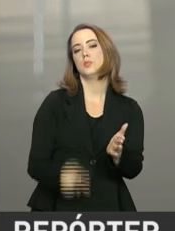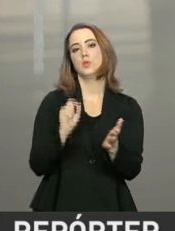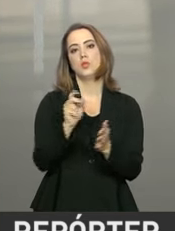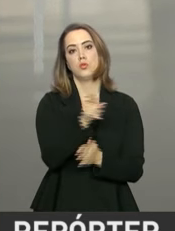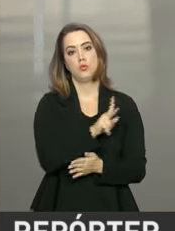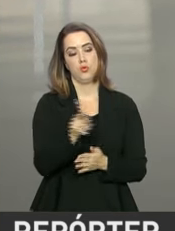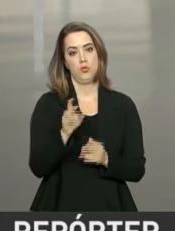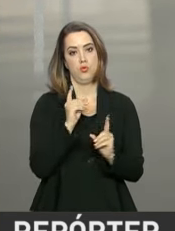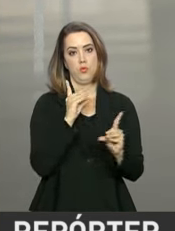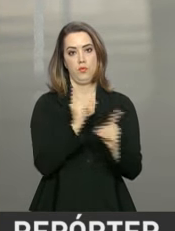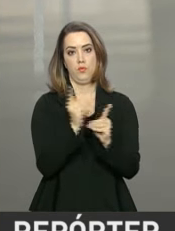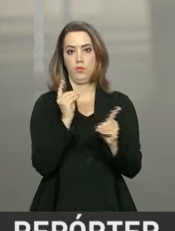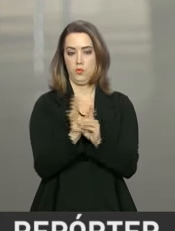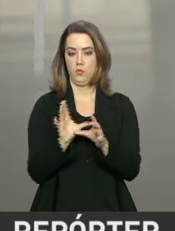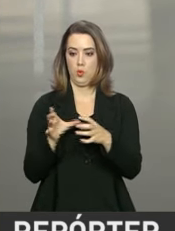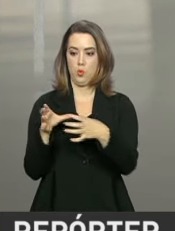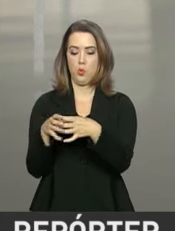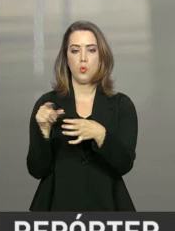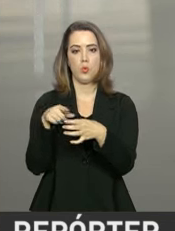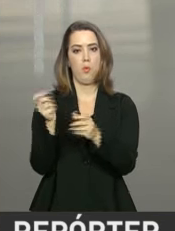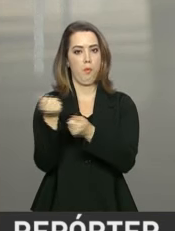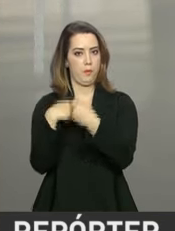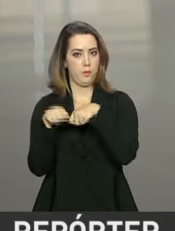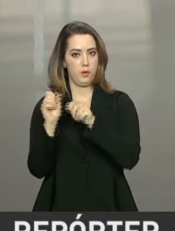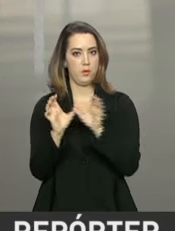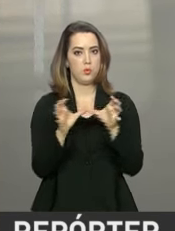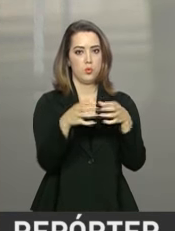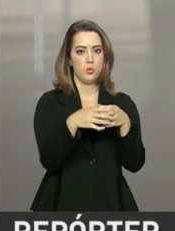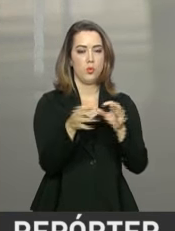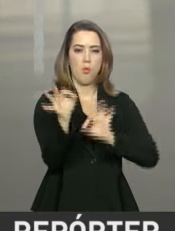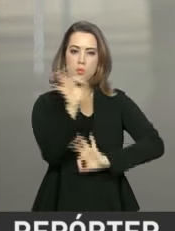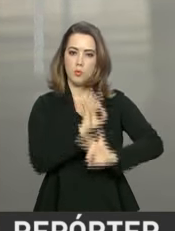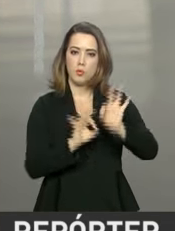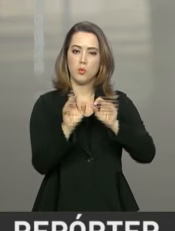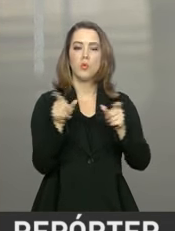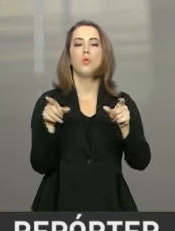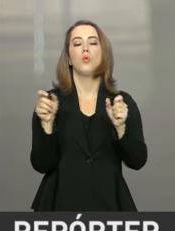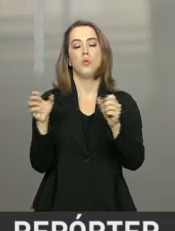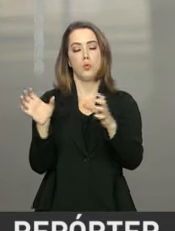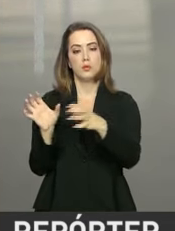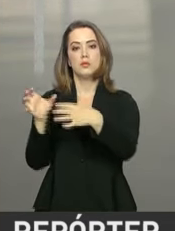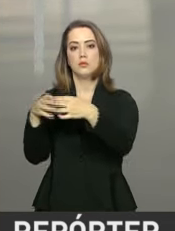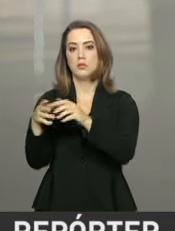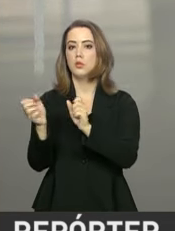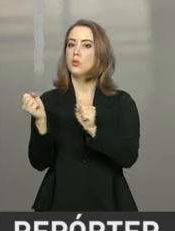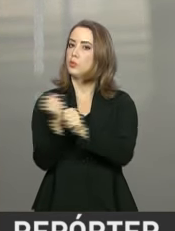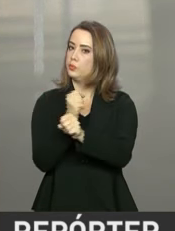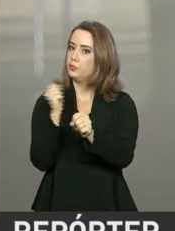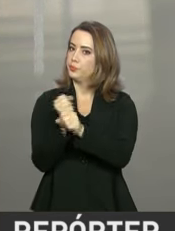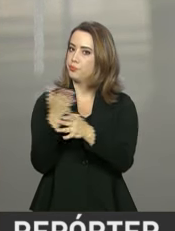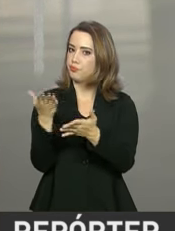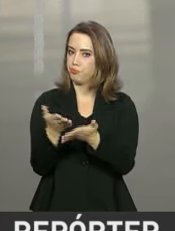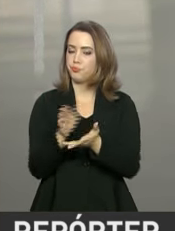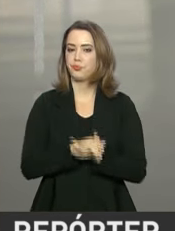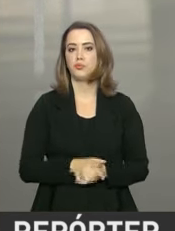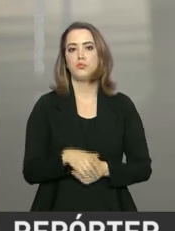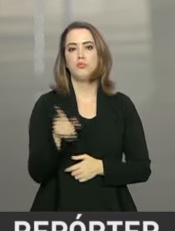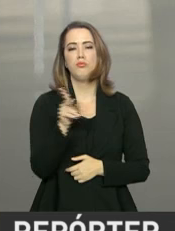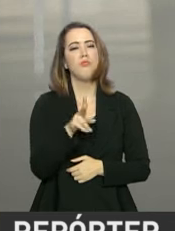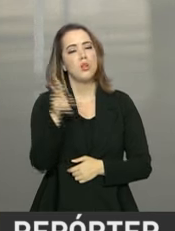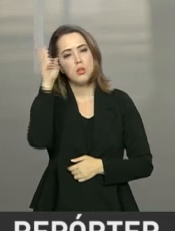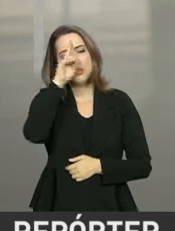exercício os núcleos econômico institucional e de infraestrutura Lembrando que o presidente exercício Michel Temer